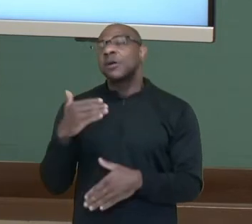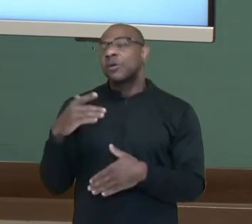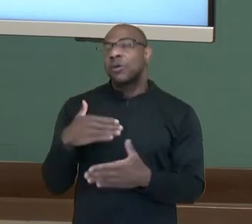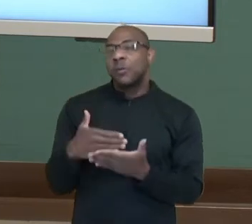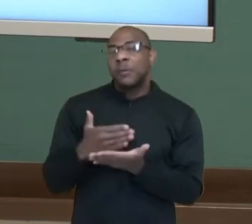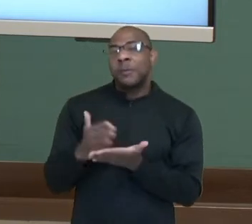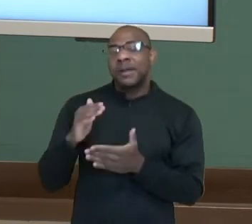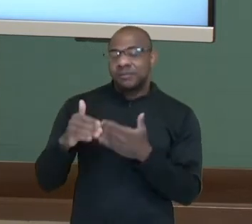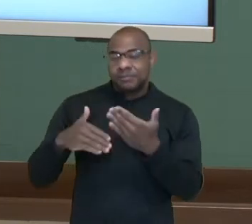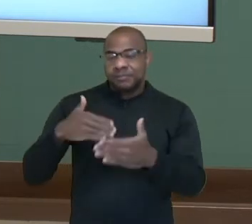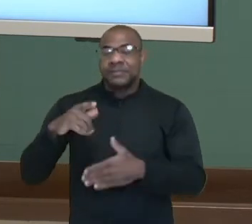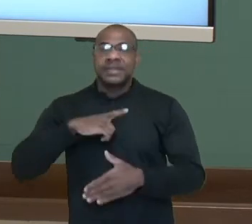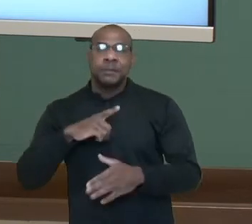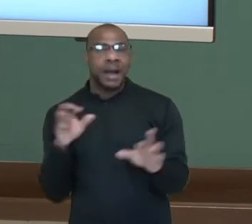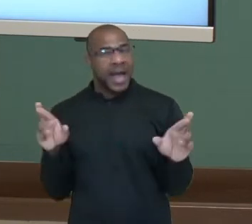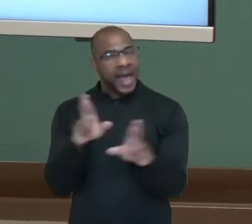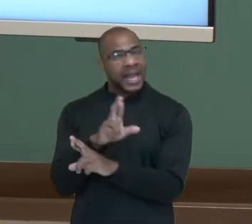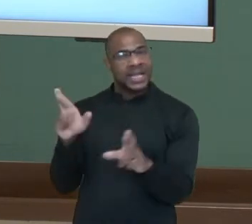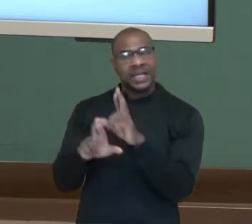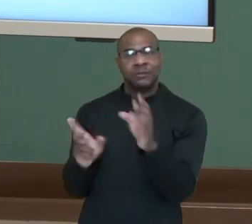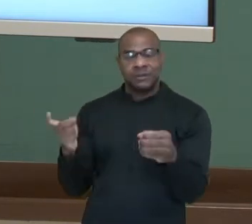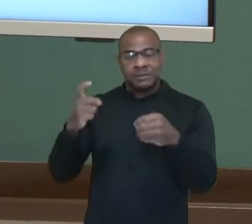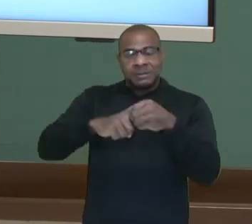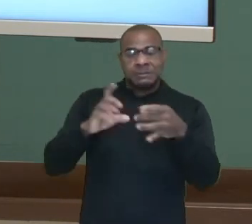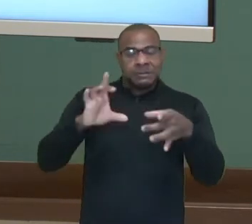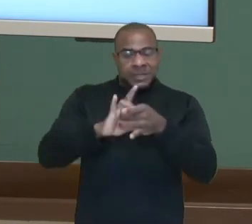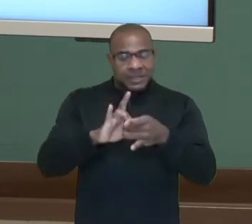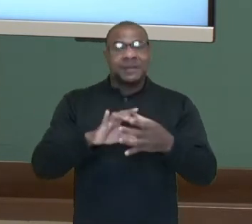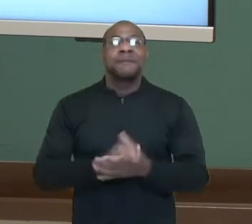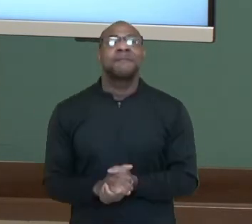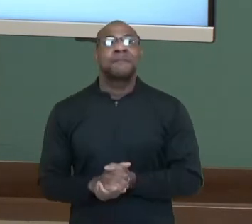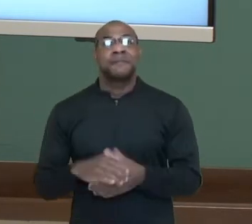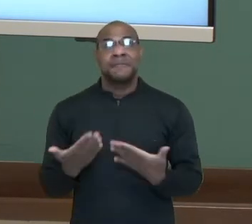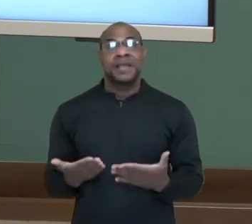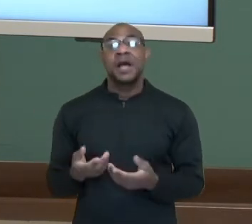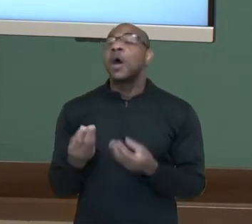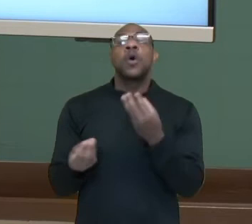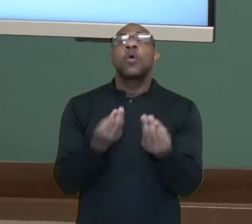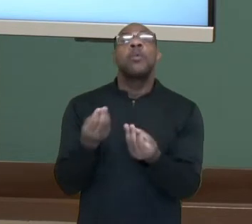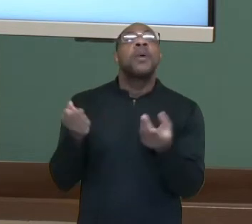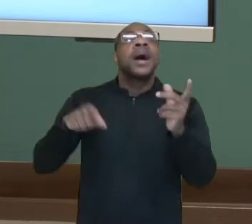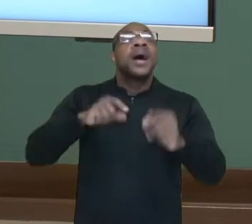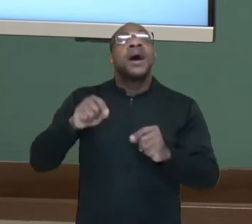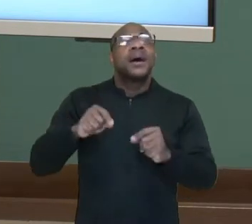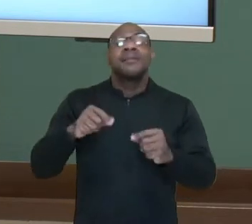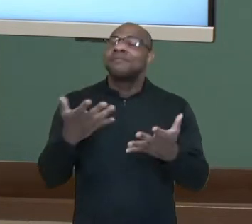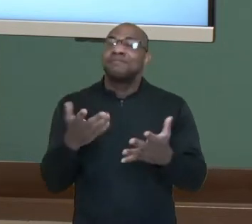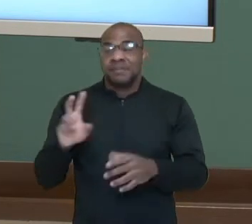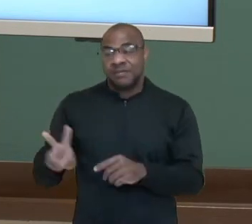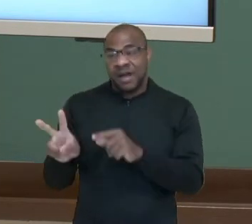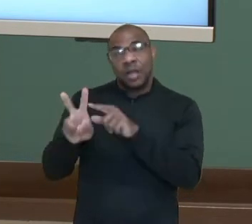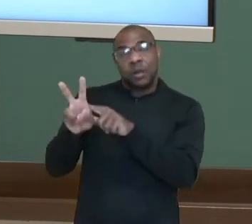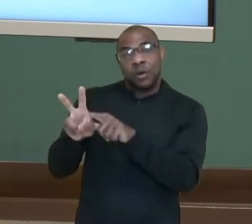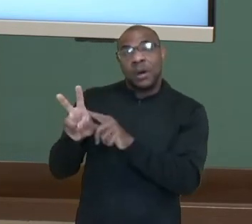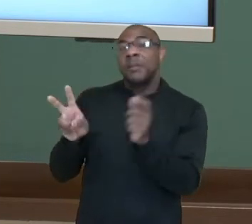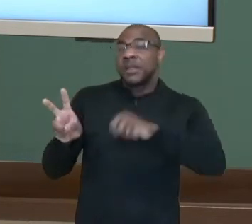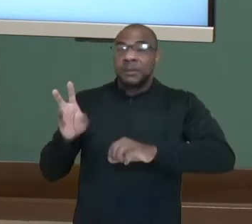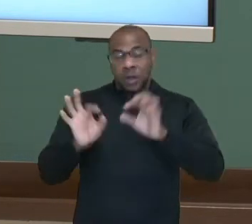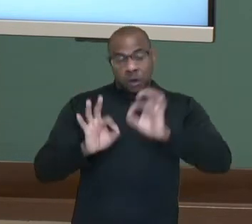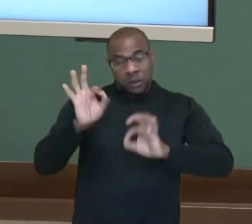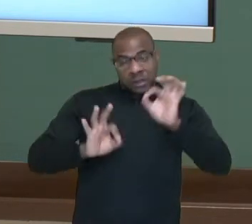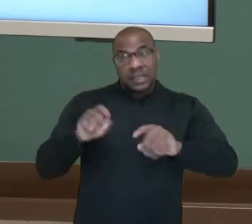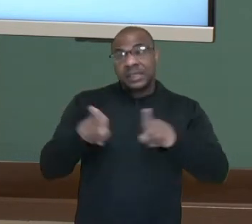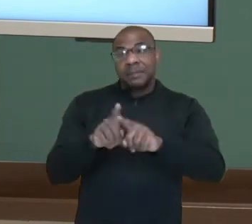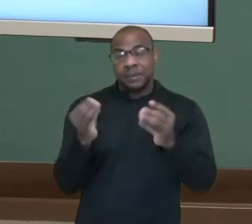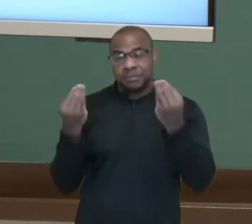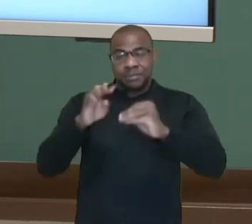se estabelecer uma relação de dependência. Como poderão ser considerados mais que um valor, podemos organizá-los em